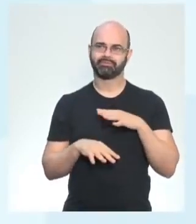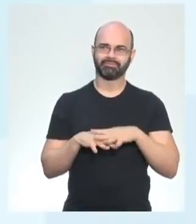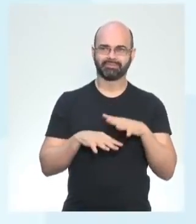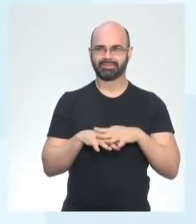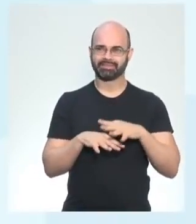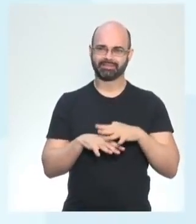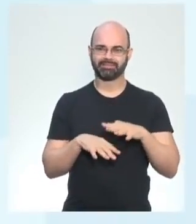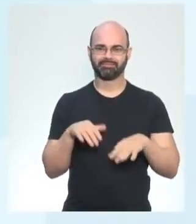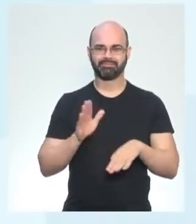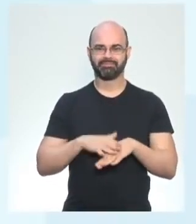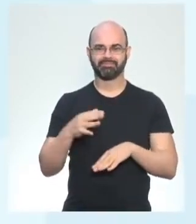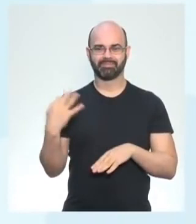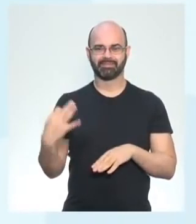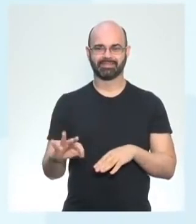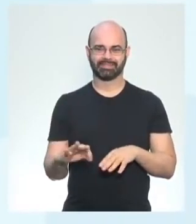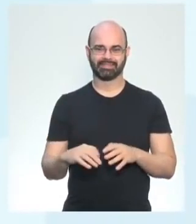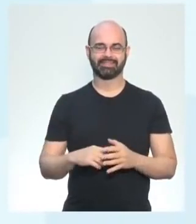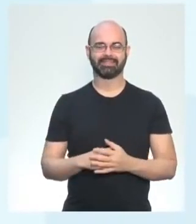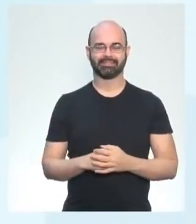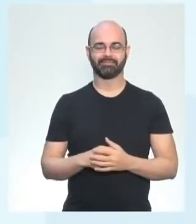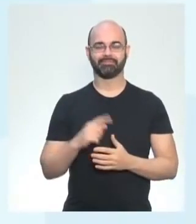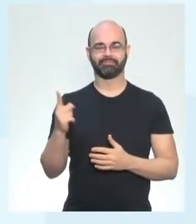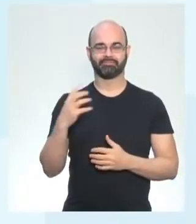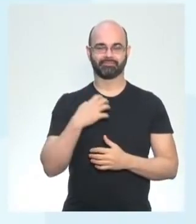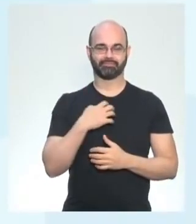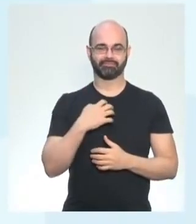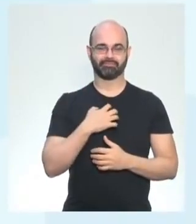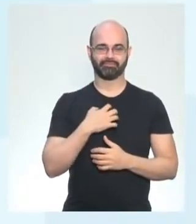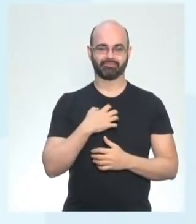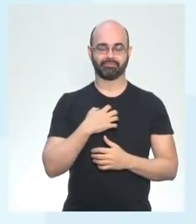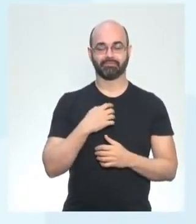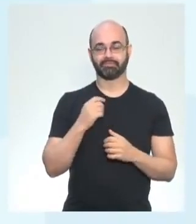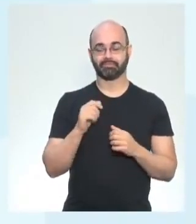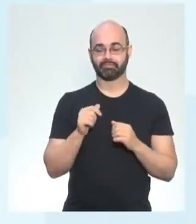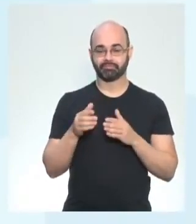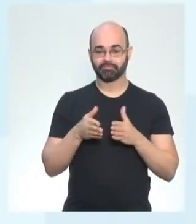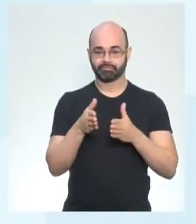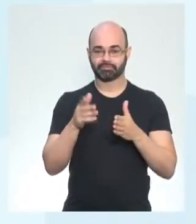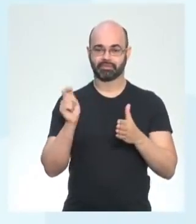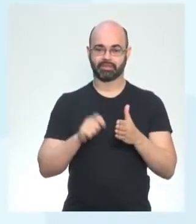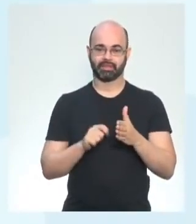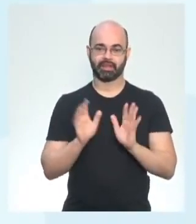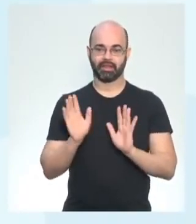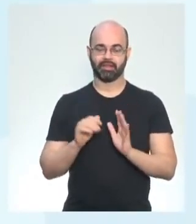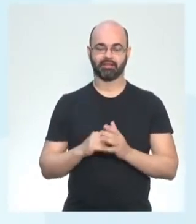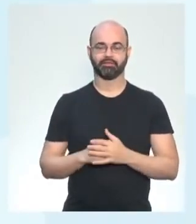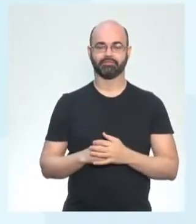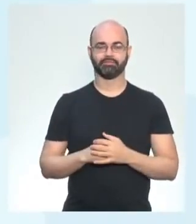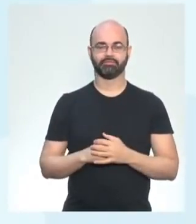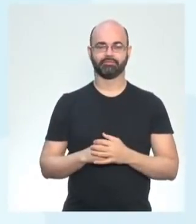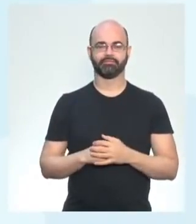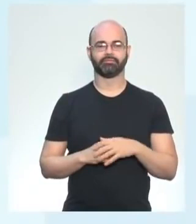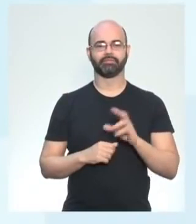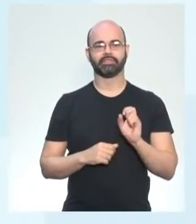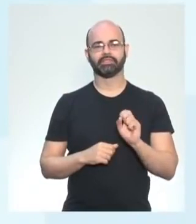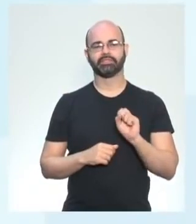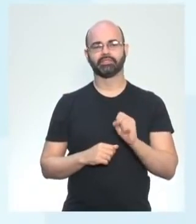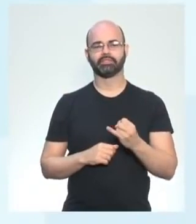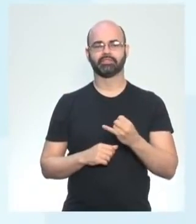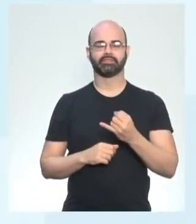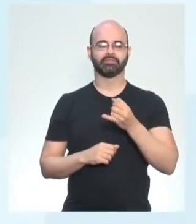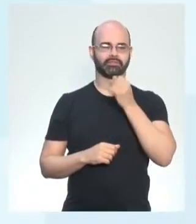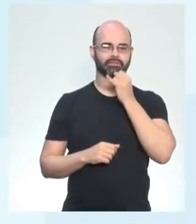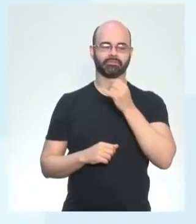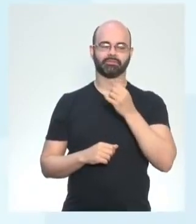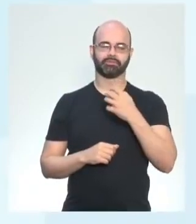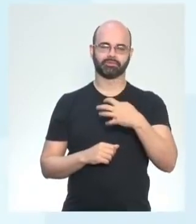esse termo eu posso utilizar. Então, esse é um caminho que a gente pode fazer, beleza? Legal. Mas e se eu tivesse valores quebrados, como que eu